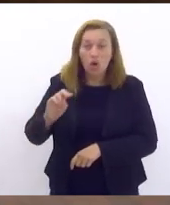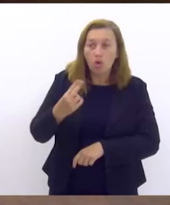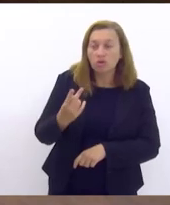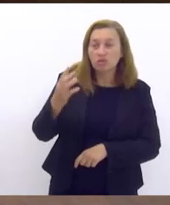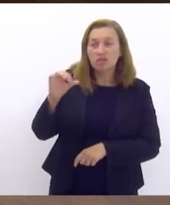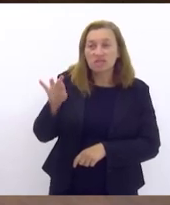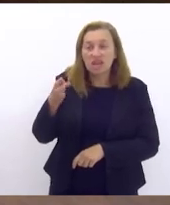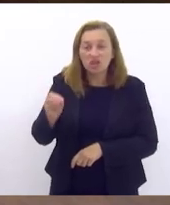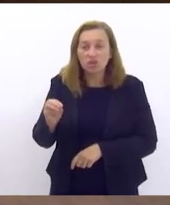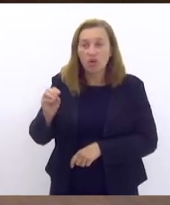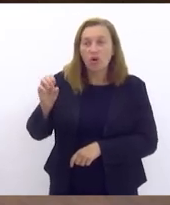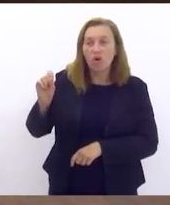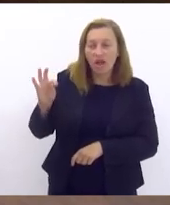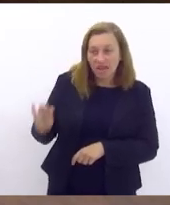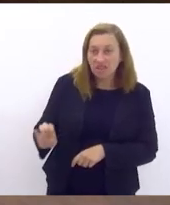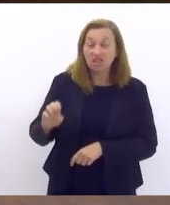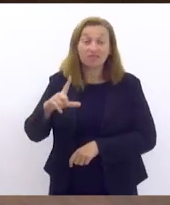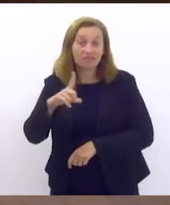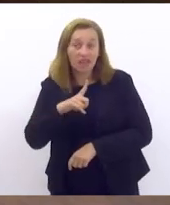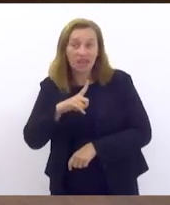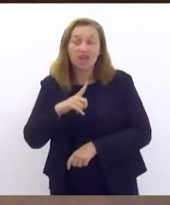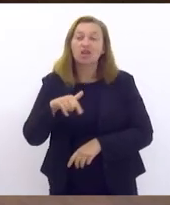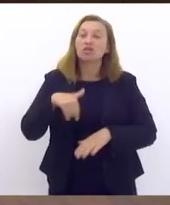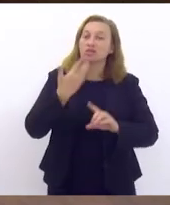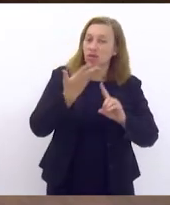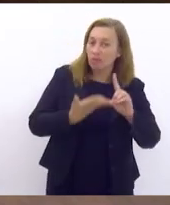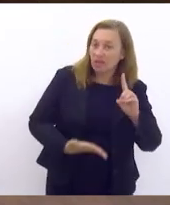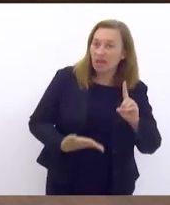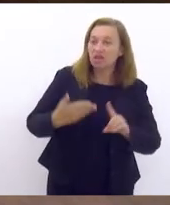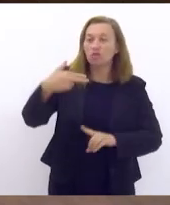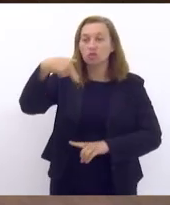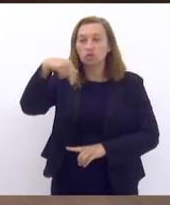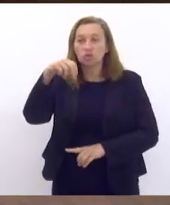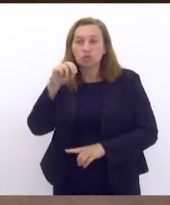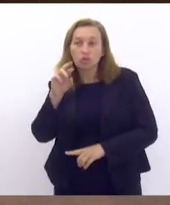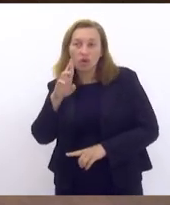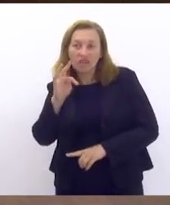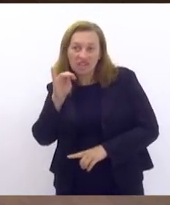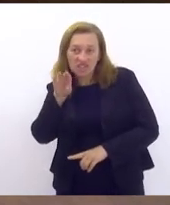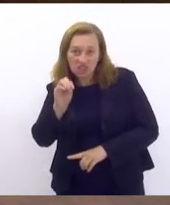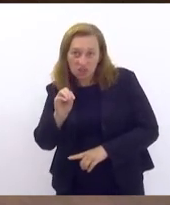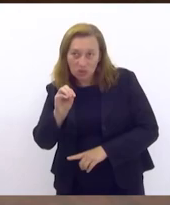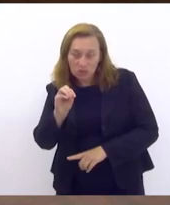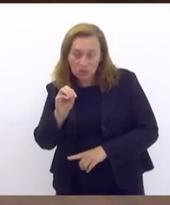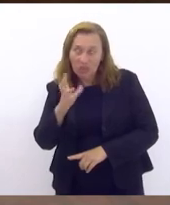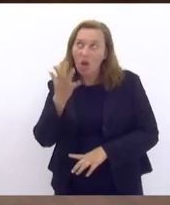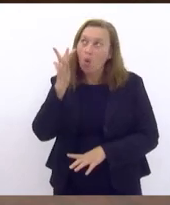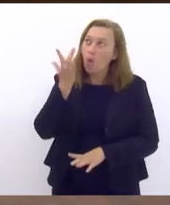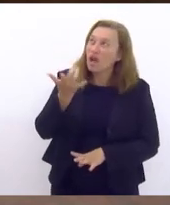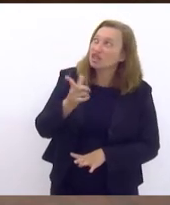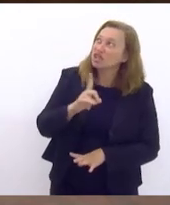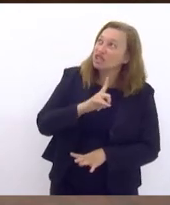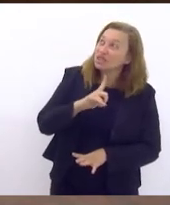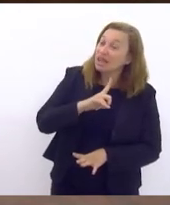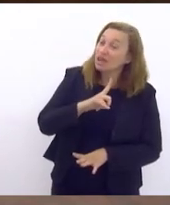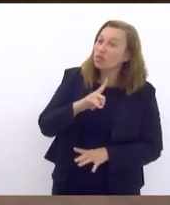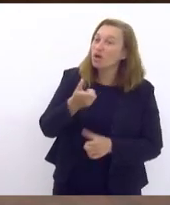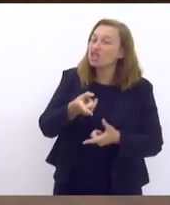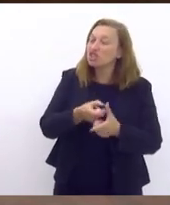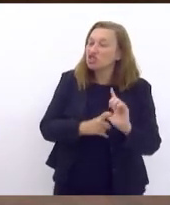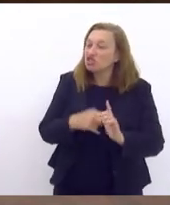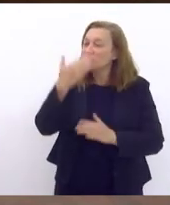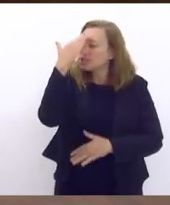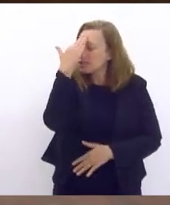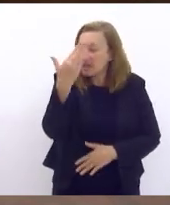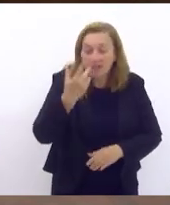tem. Então, a nossa homenagem aos nordestinos. Eu acho que nós temos uma dívida de